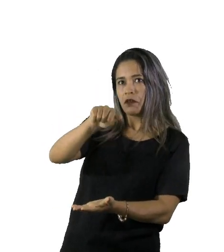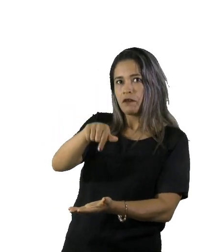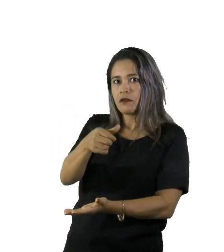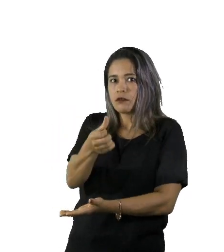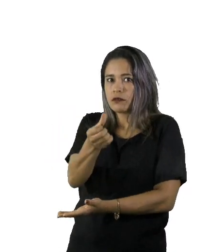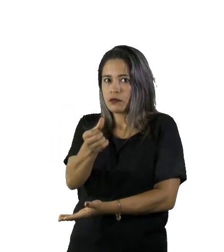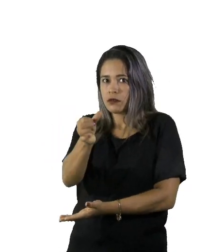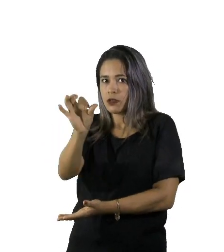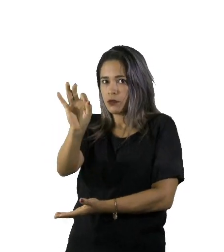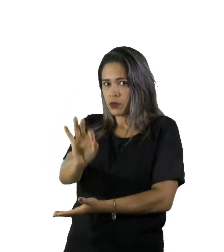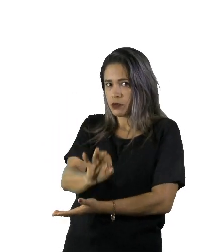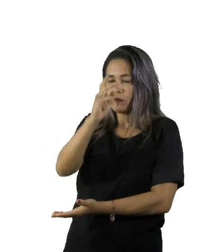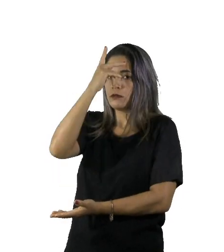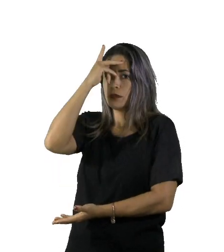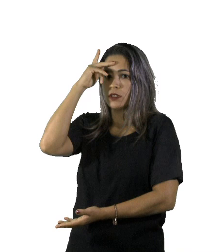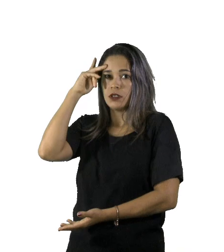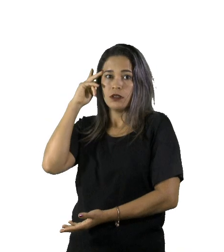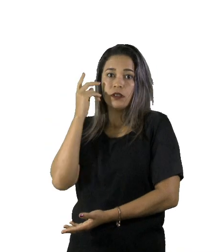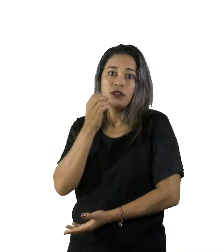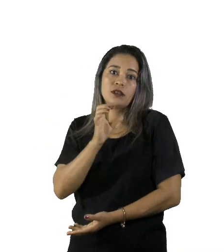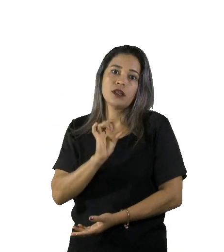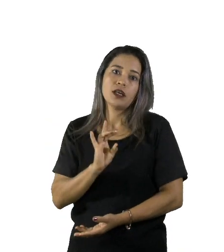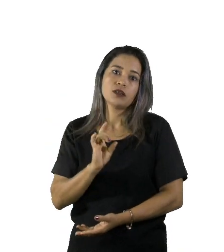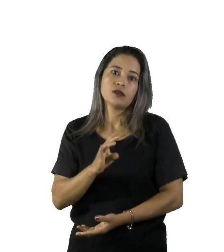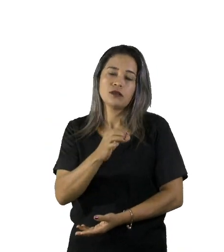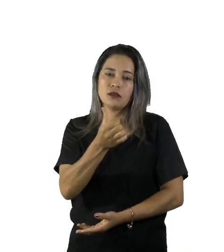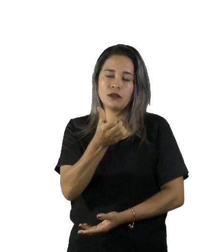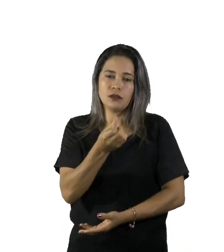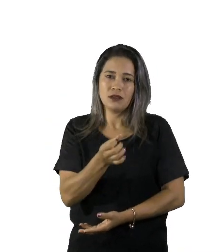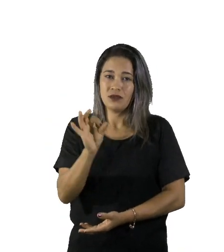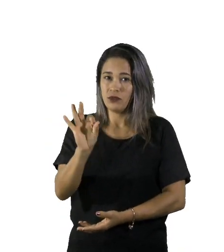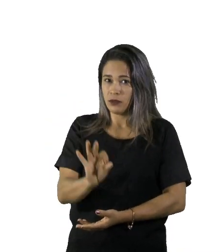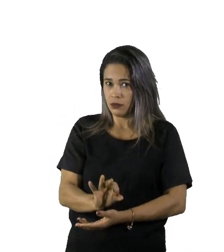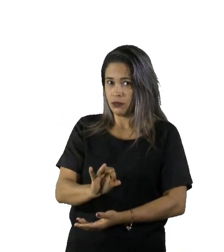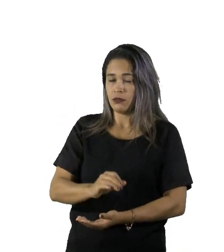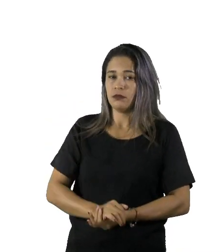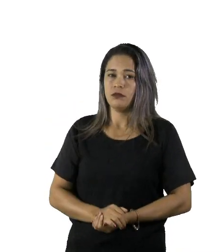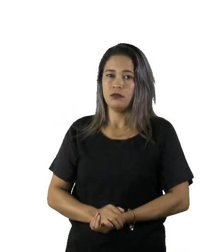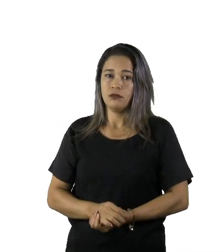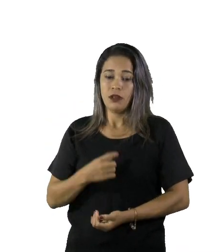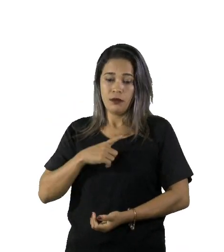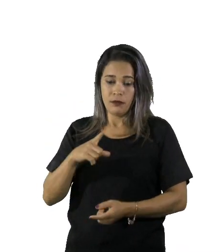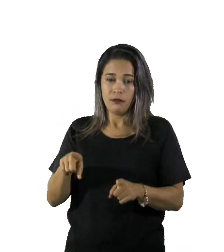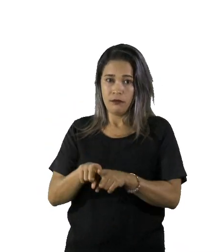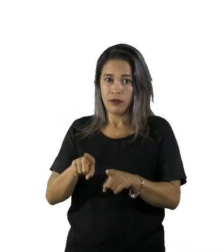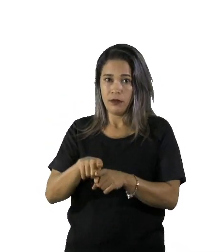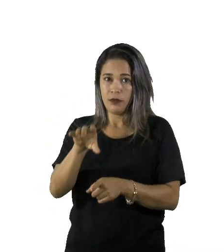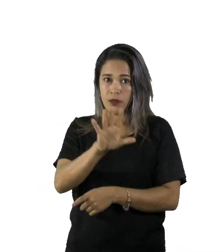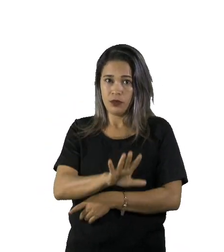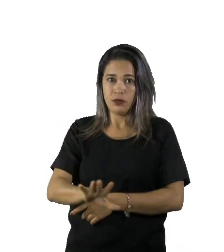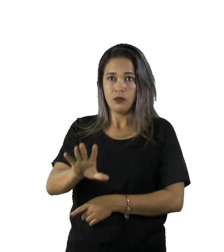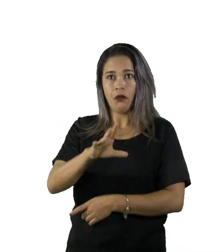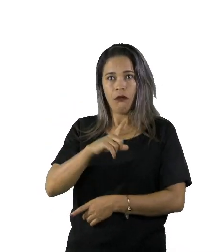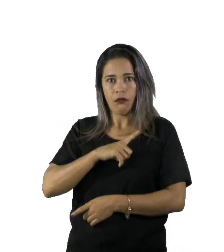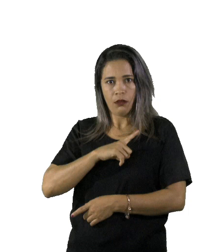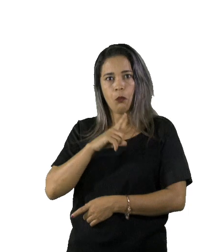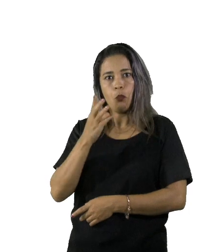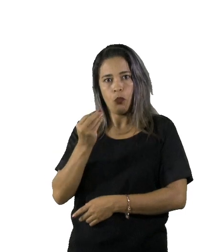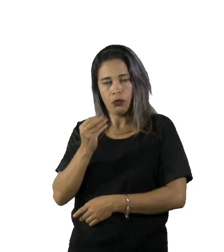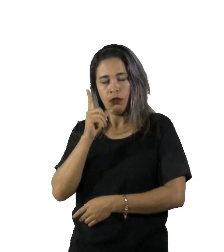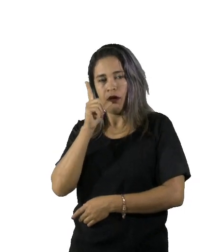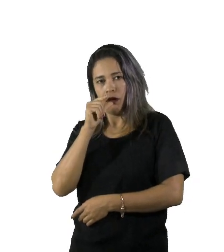7,6% da população brasileira, tem 16% de água. Também é uma região rica em